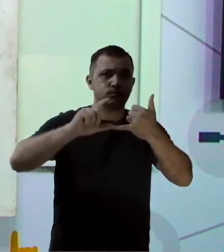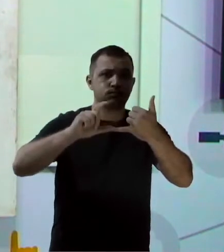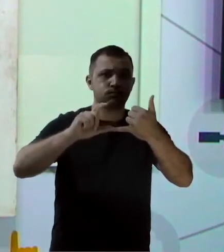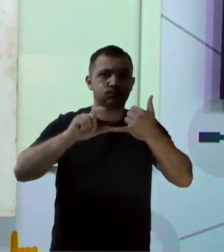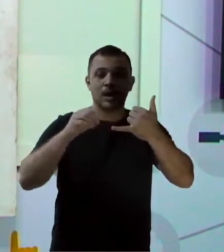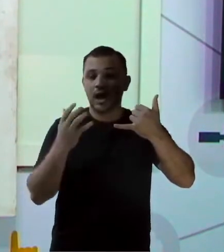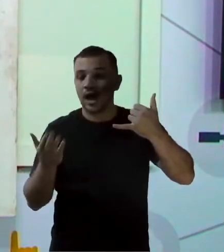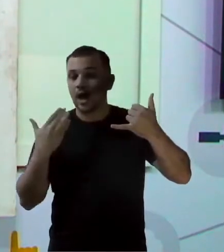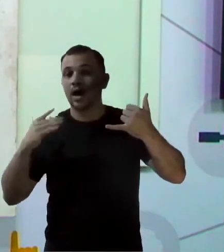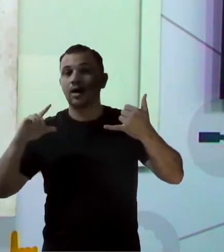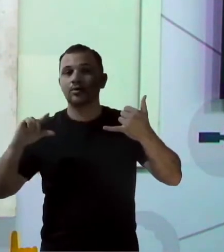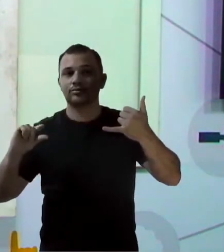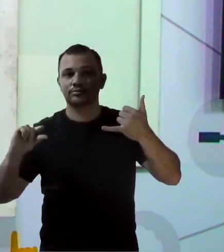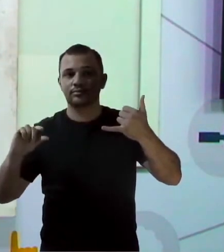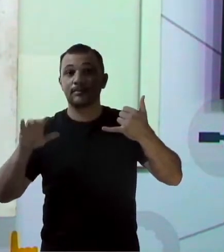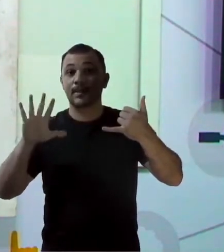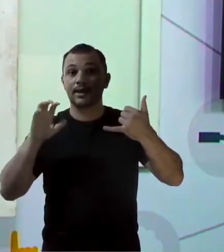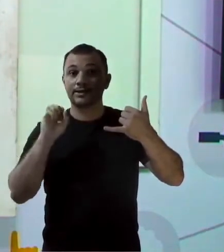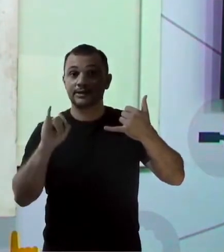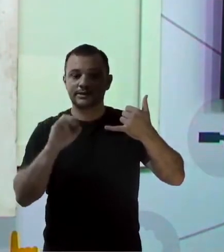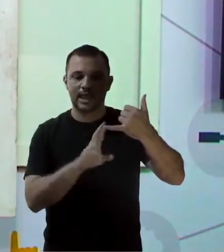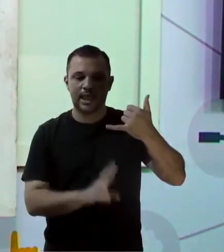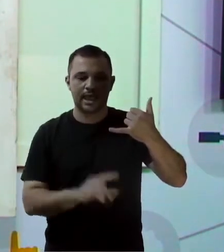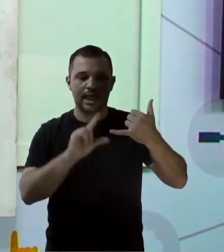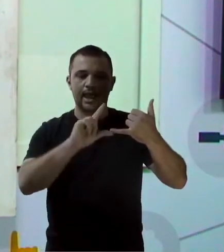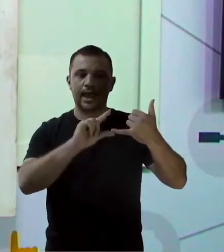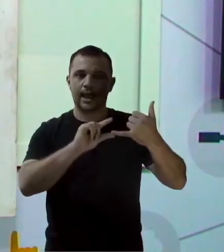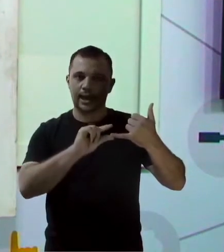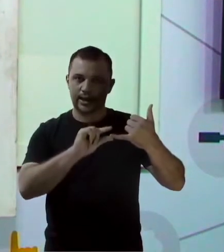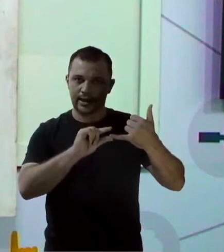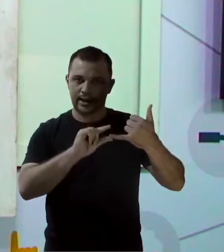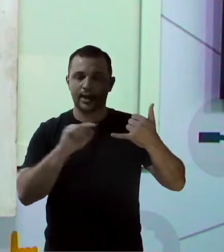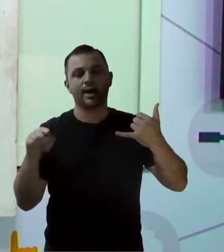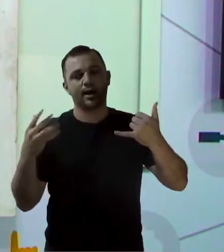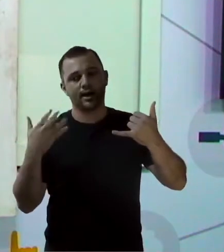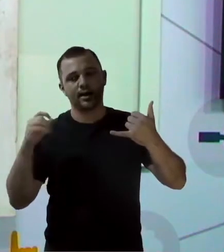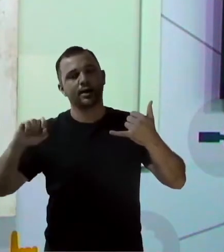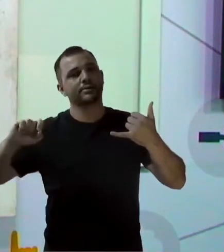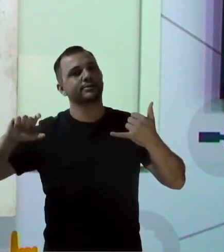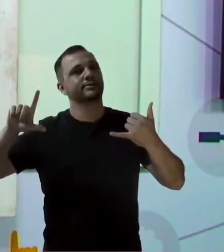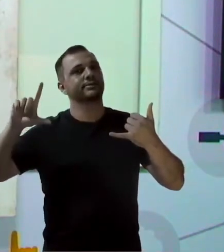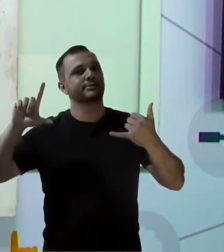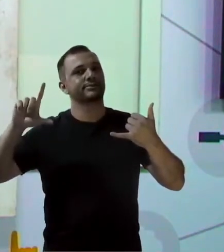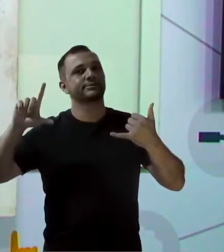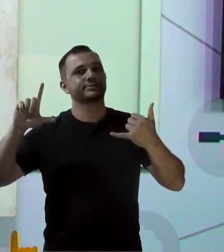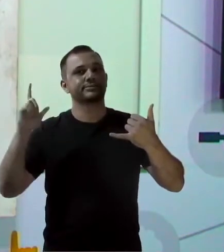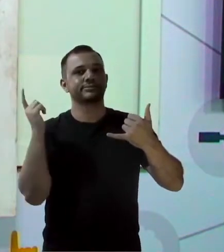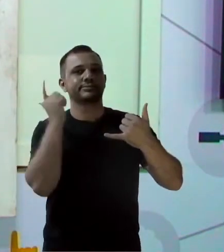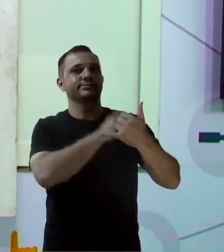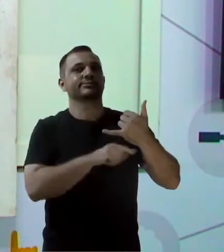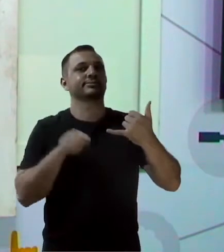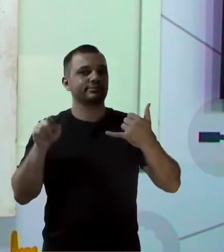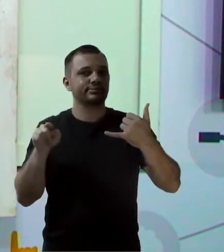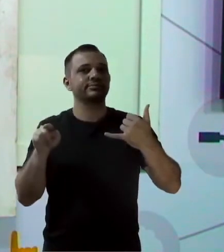o quê, senhores? Diminuir essa resistência. Se eu diminuir a resistência, eu aumento